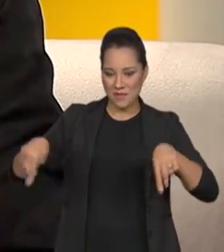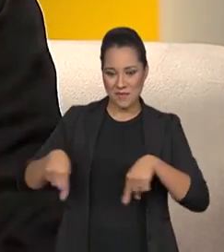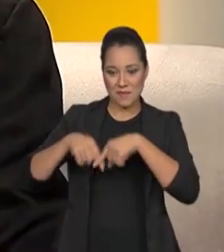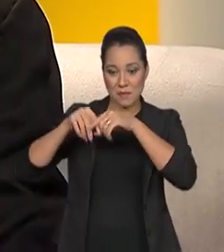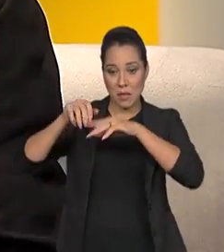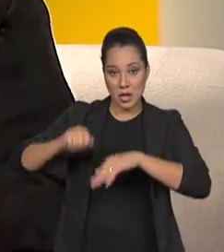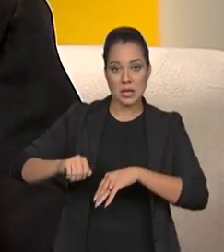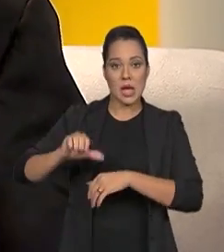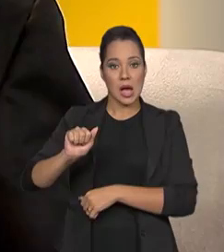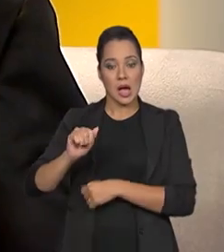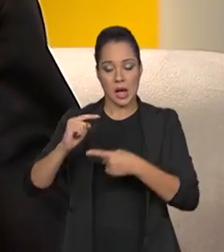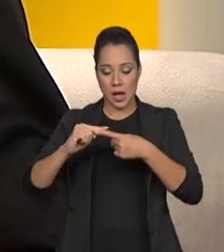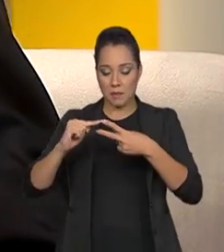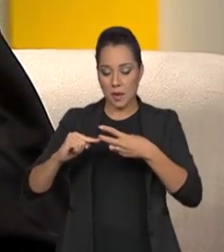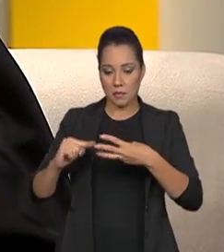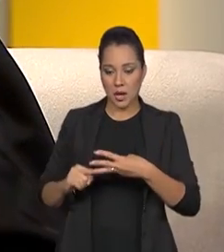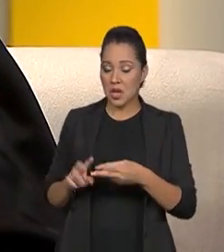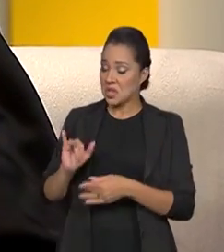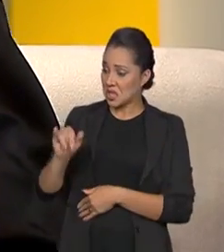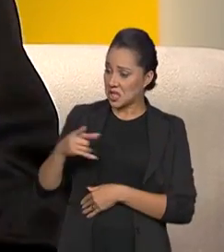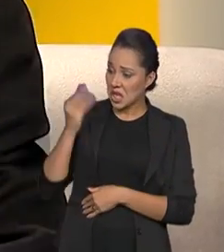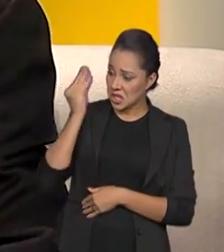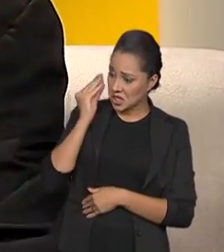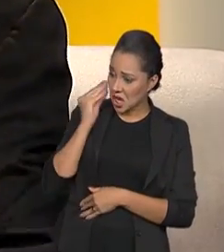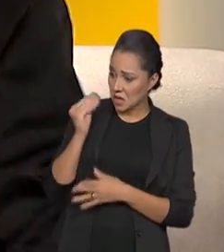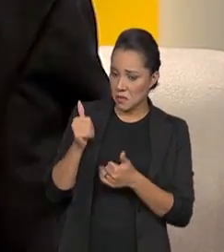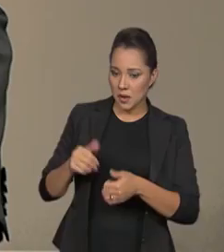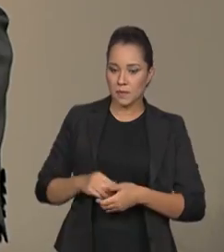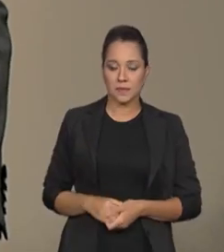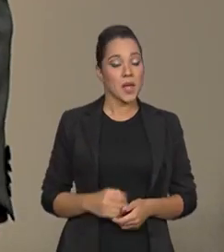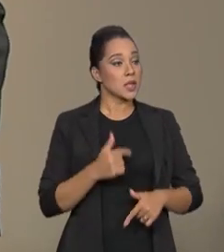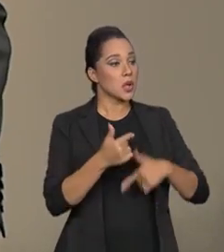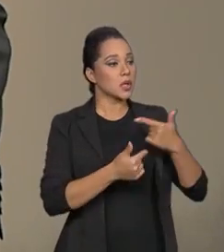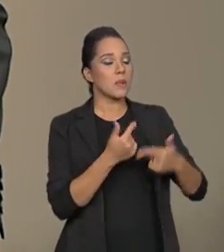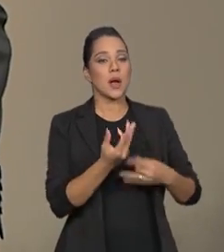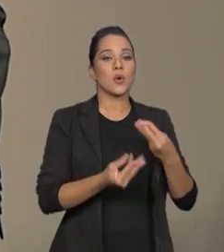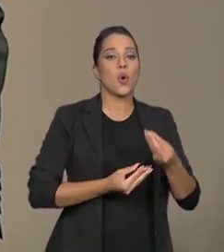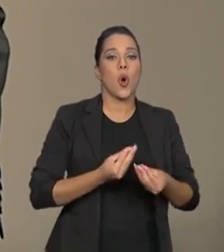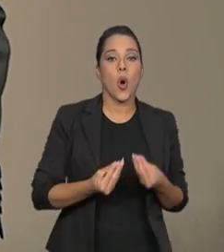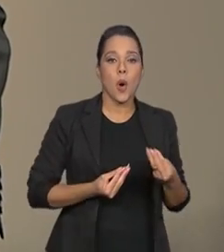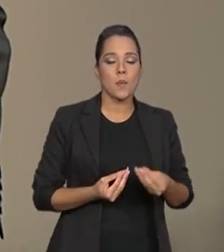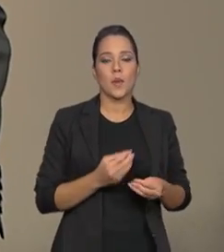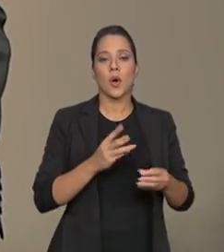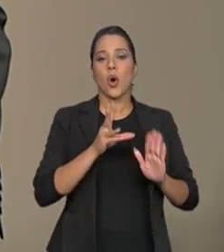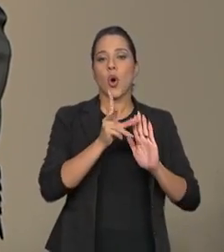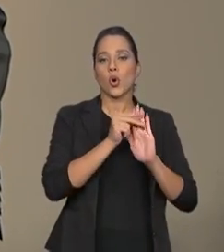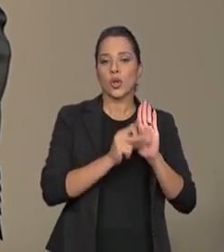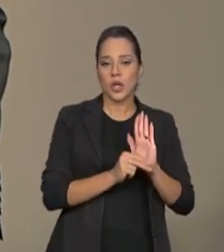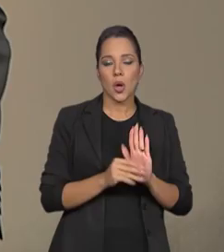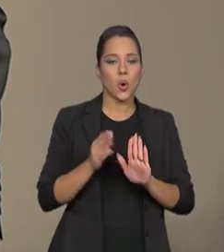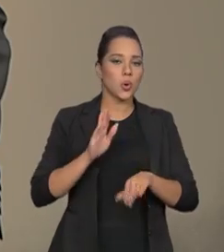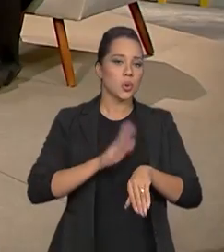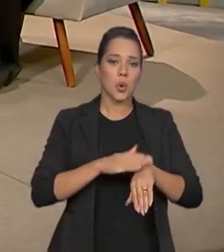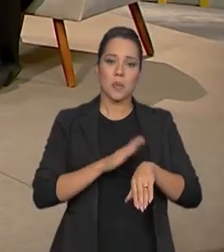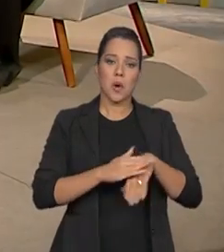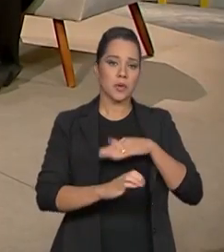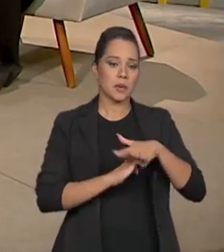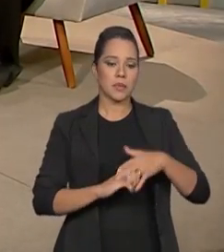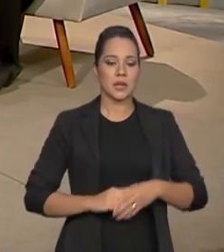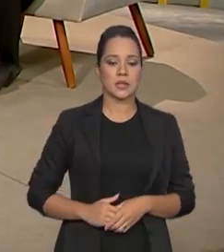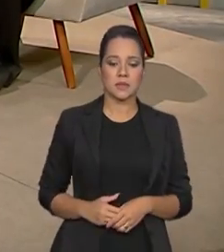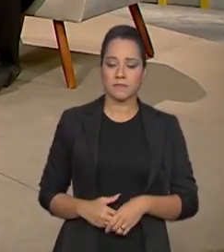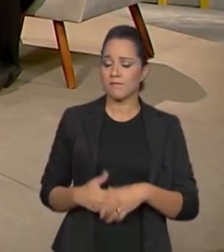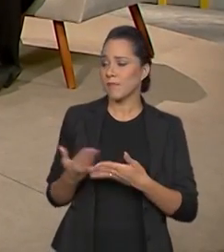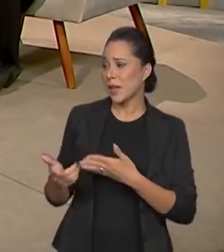se você conseguir Inovar a gente testando que a gente combinou tá resolvido de forma né o conteúdo Fica por conta Fica por conta